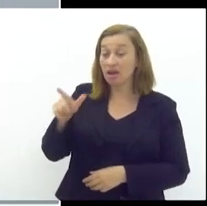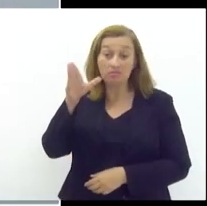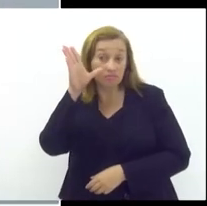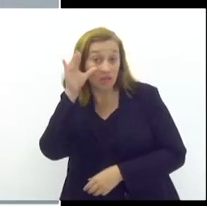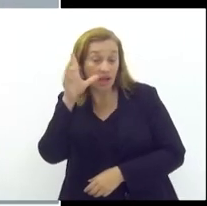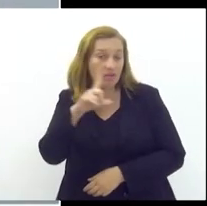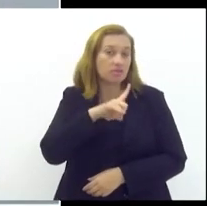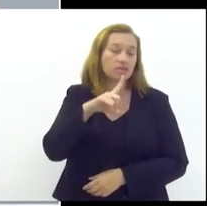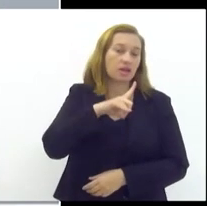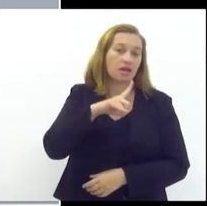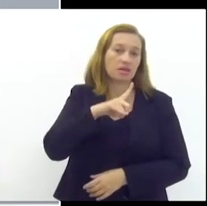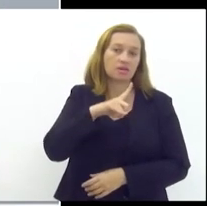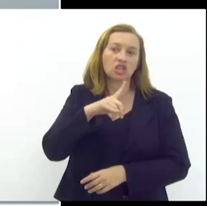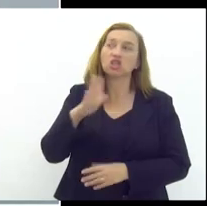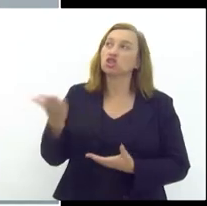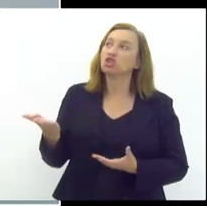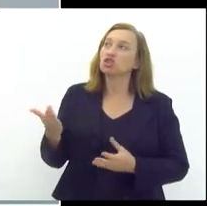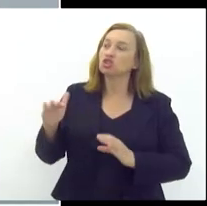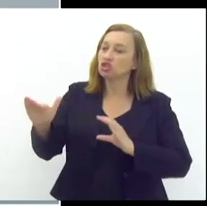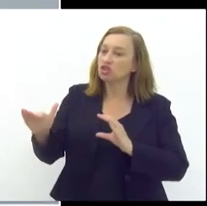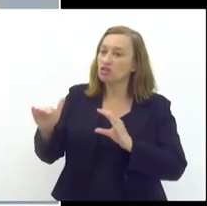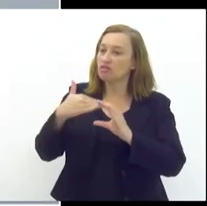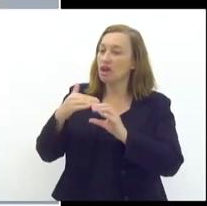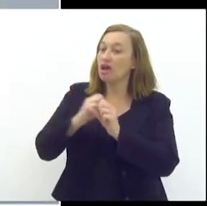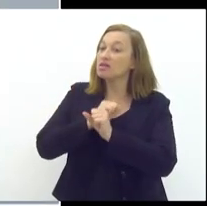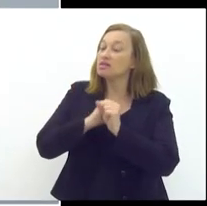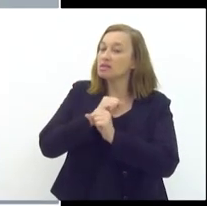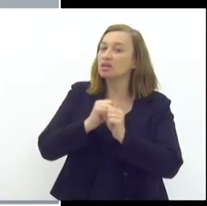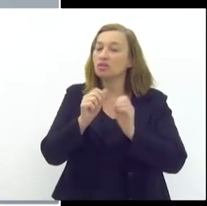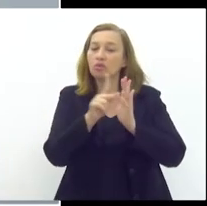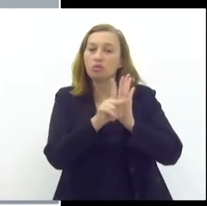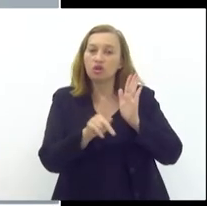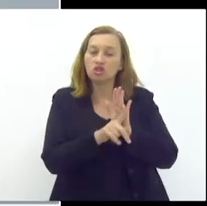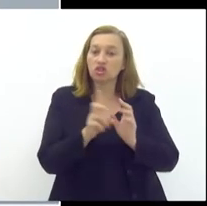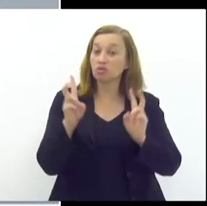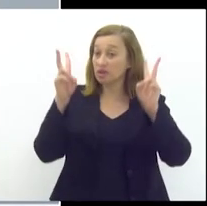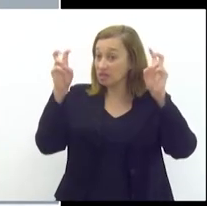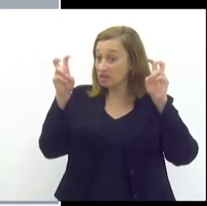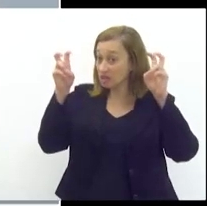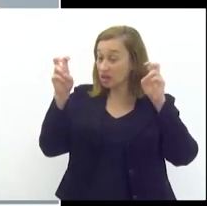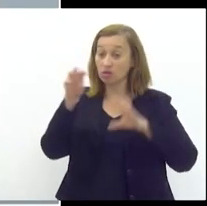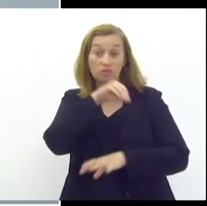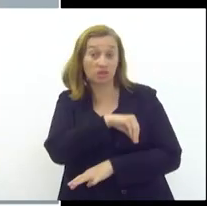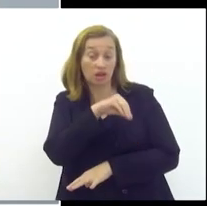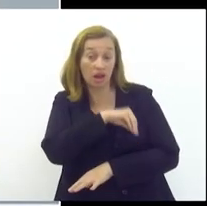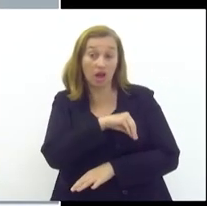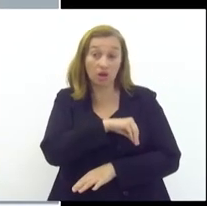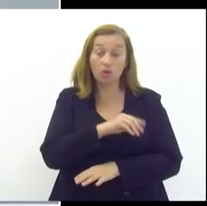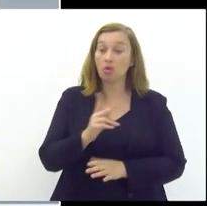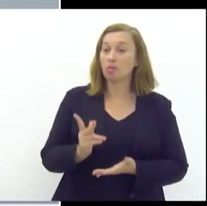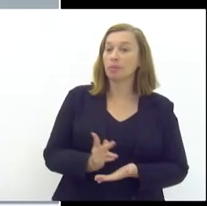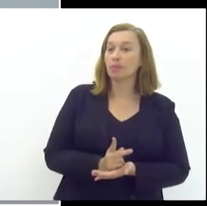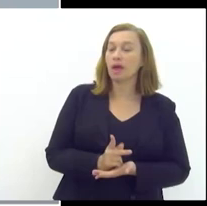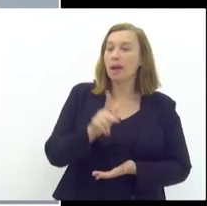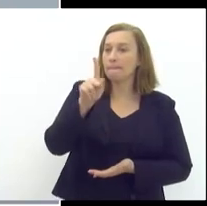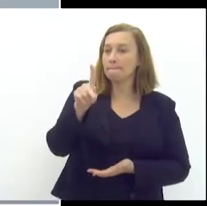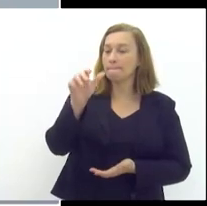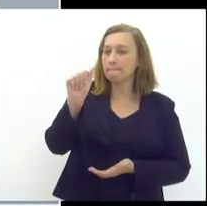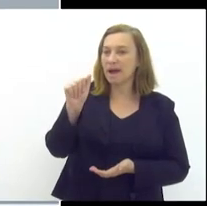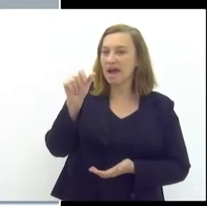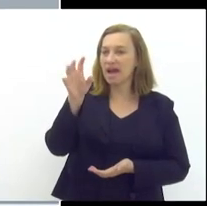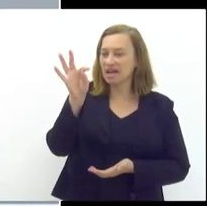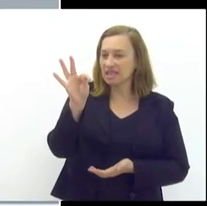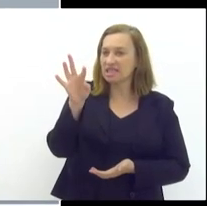ainda esse ano o projeto sobre Renda sobre patrimônio nenhuma notícia